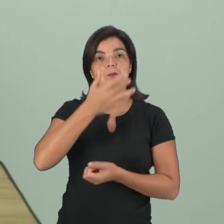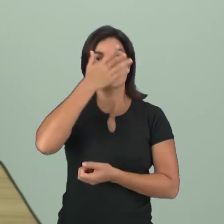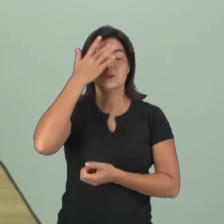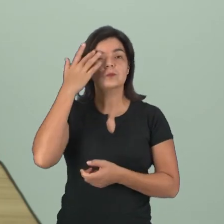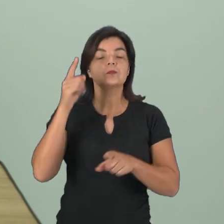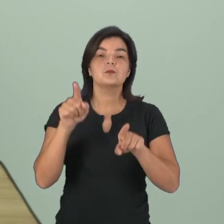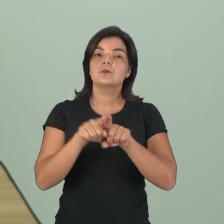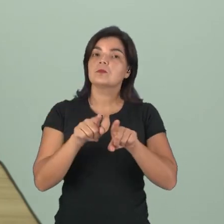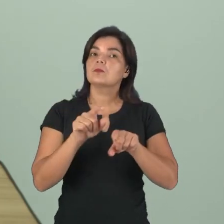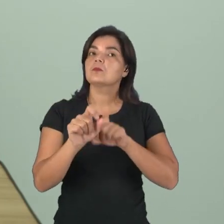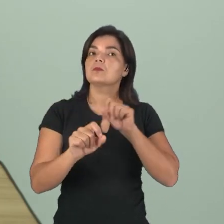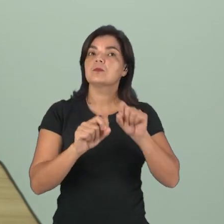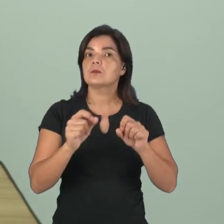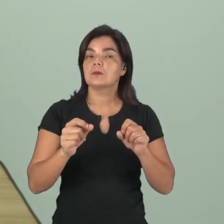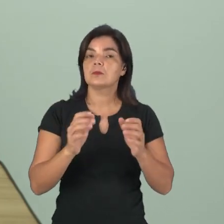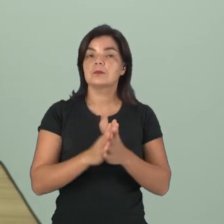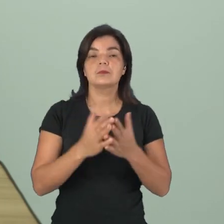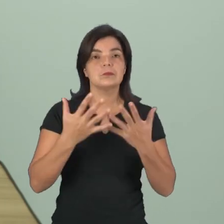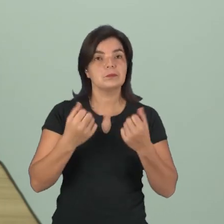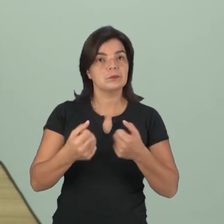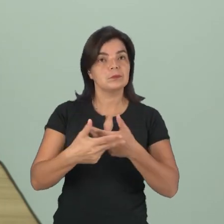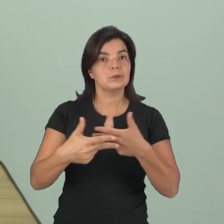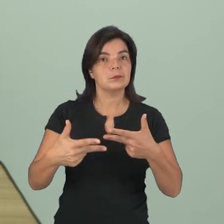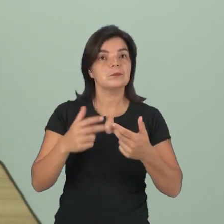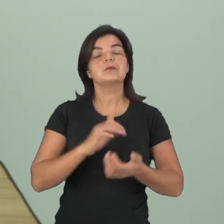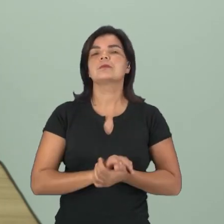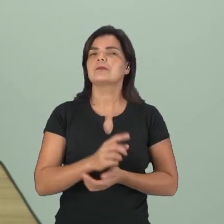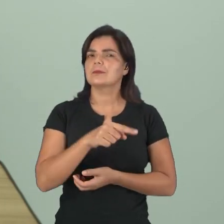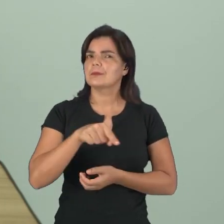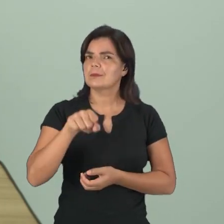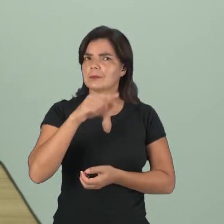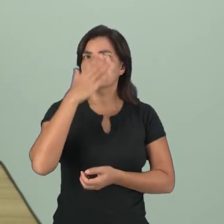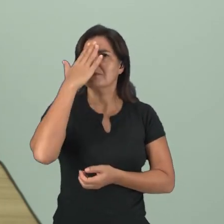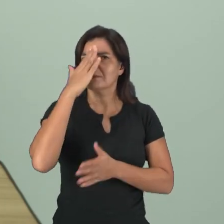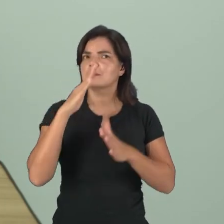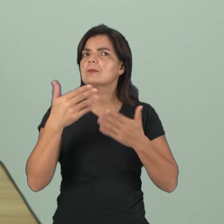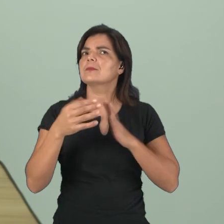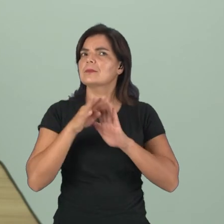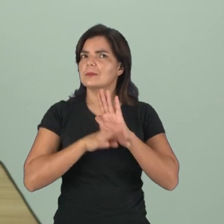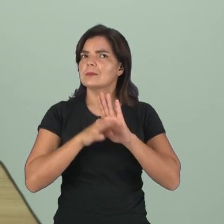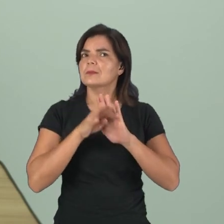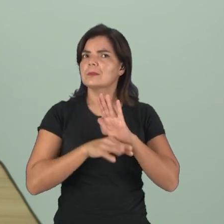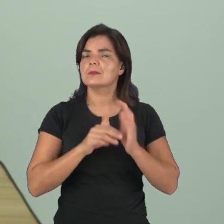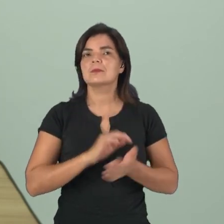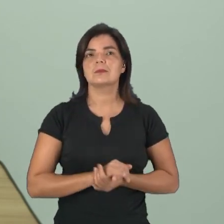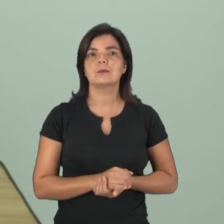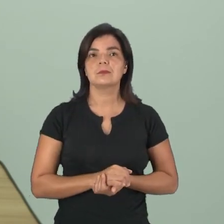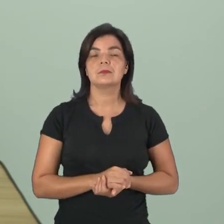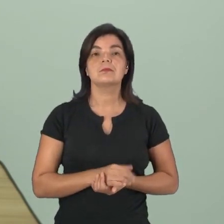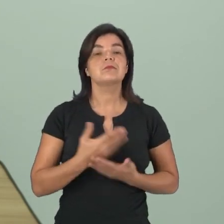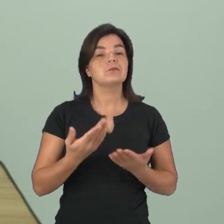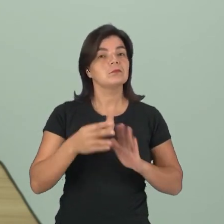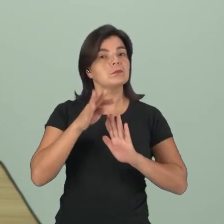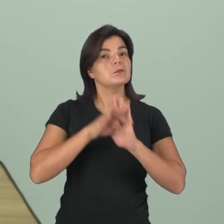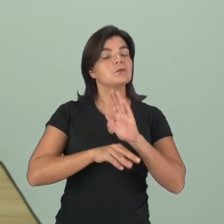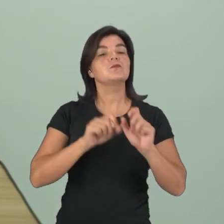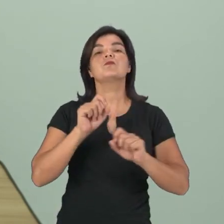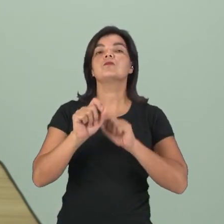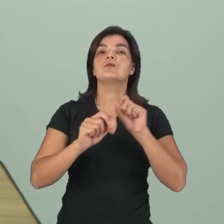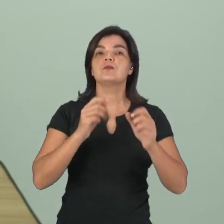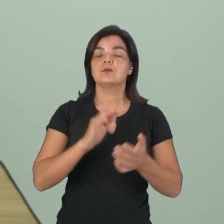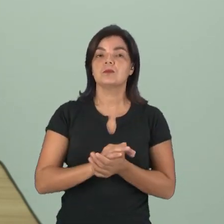ou seja, as pessoas, a adquirir um produto. Você já sabe qual é este texto? Esse texto é